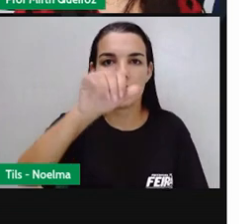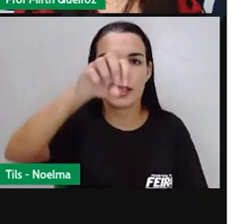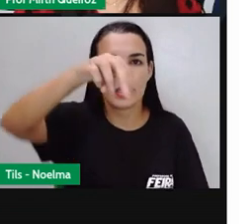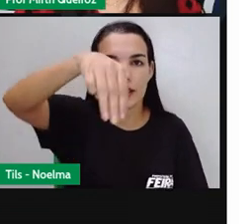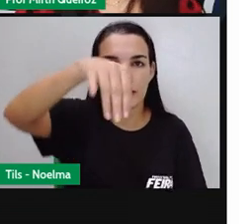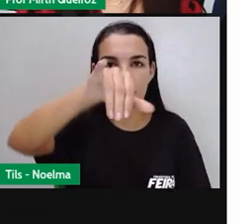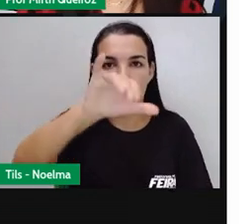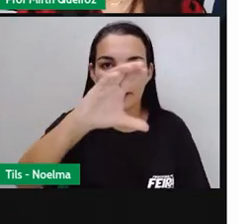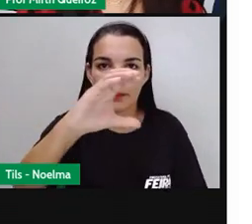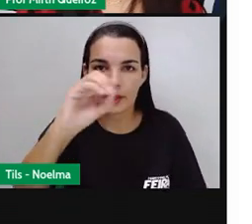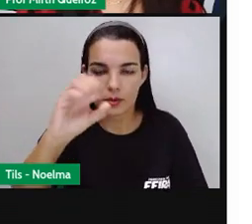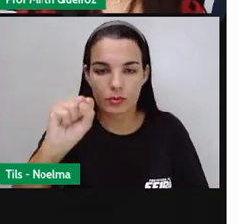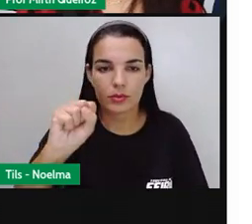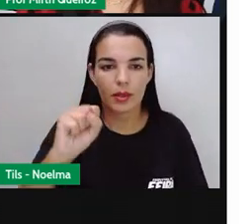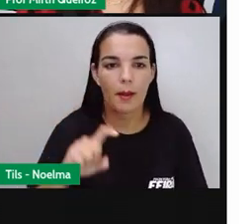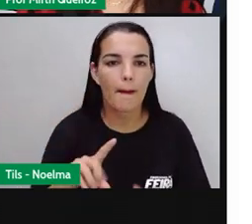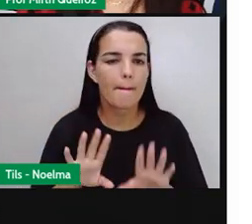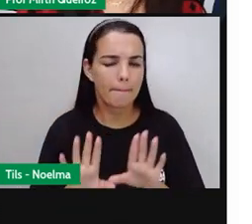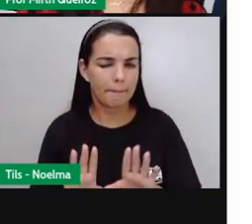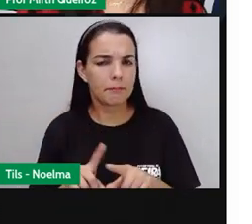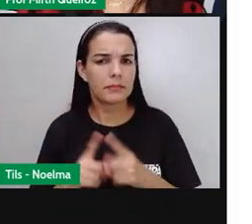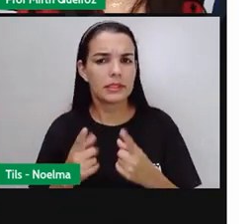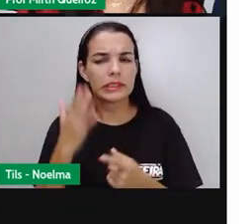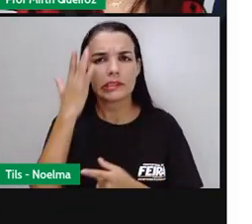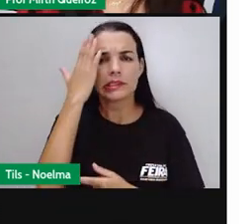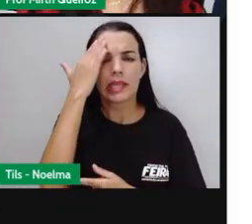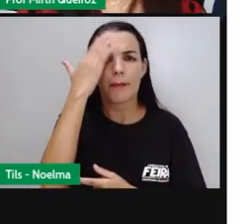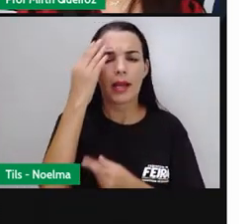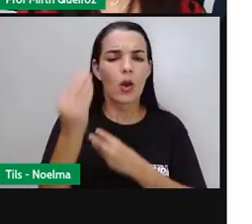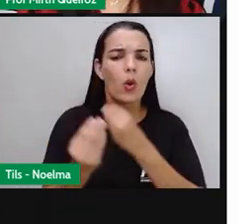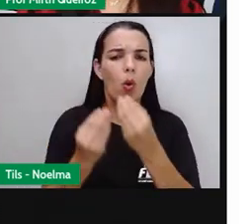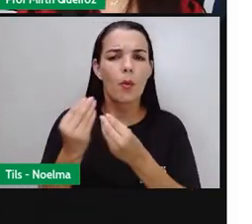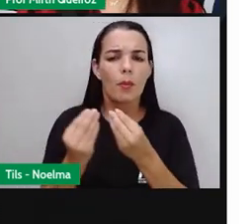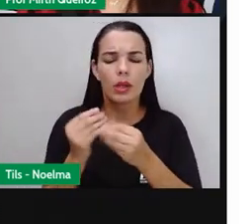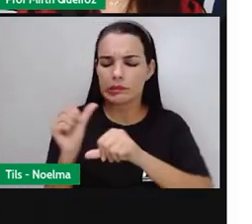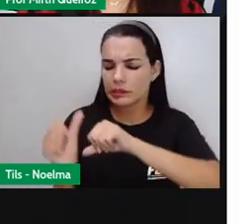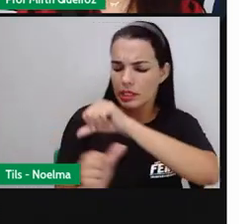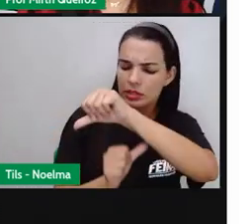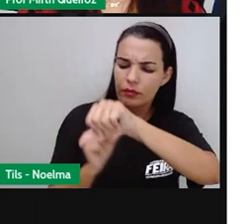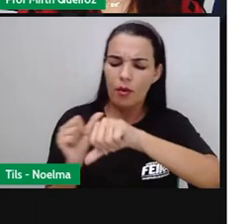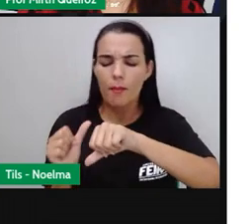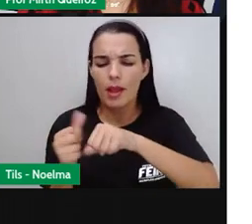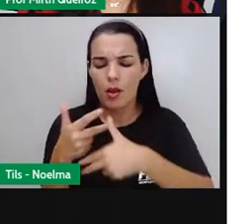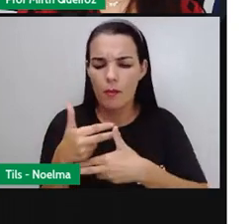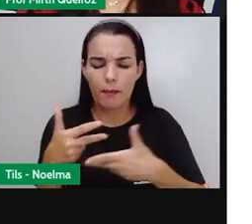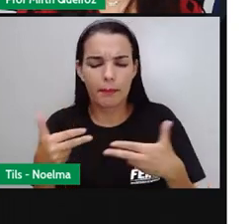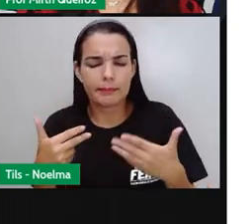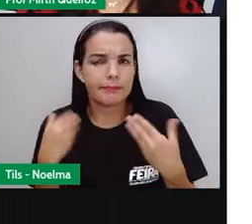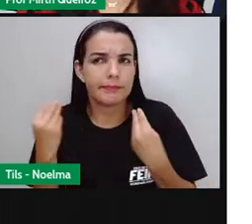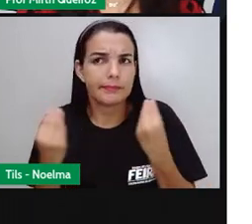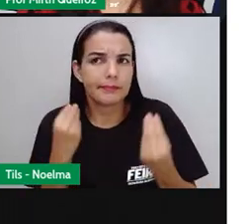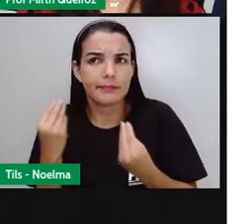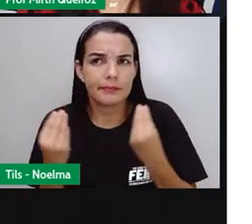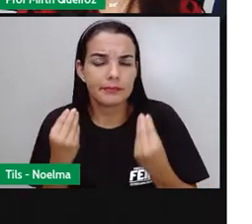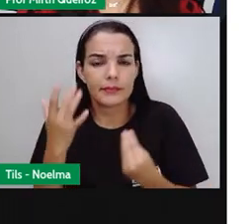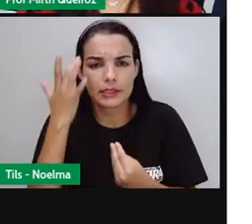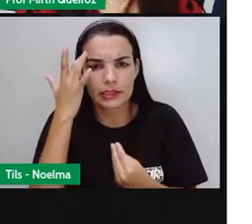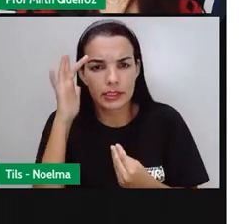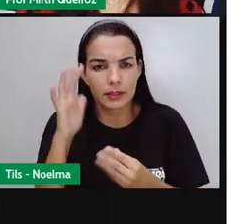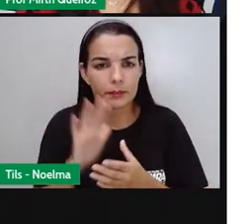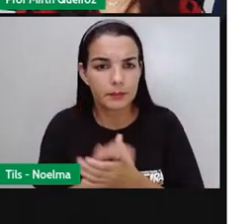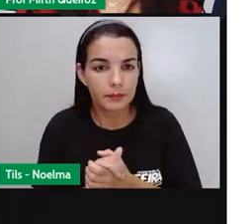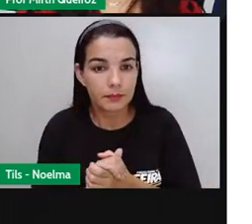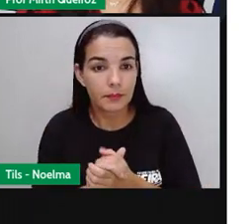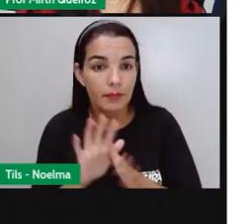Mas como saber se uma determinada matéria passou por algum tipo de transformação química? Como é que a gente vai saber?